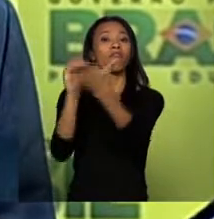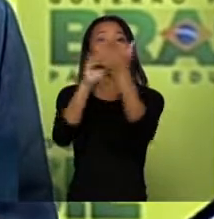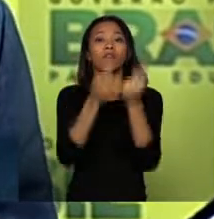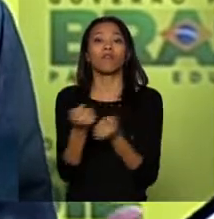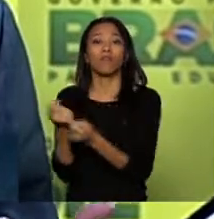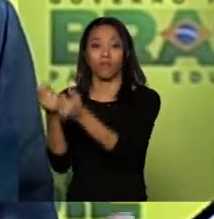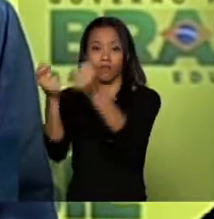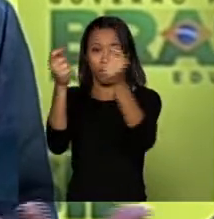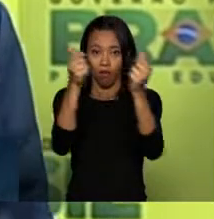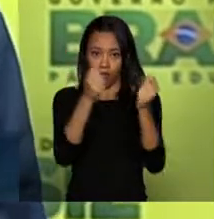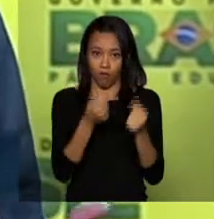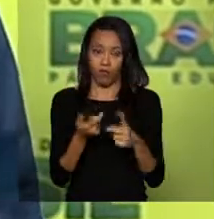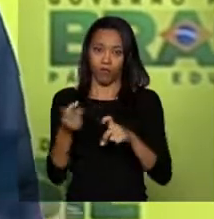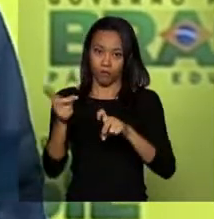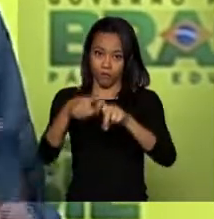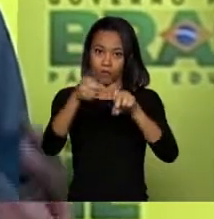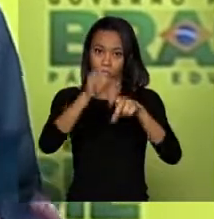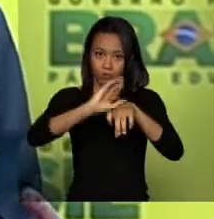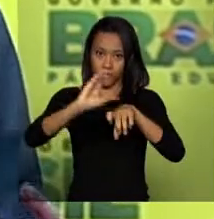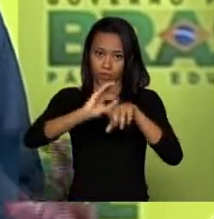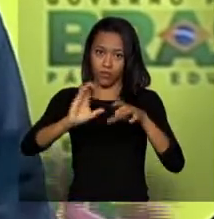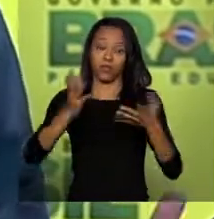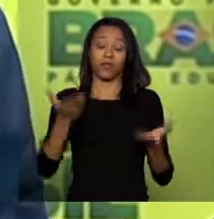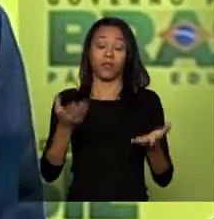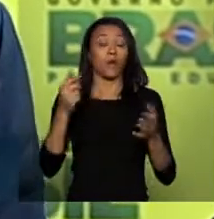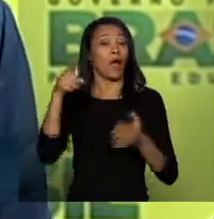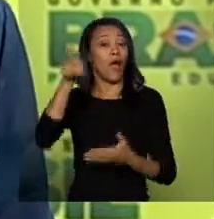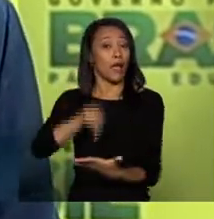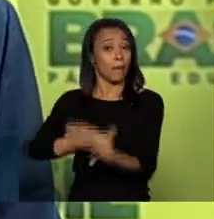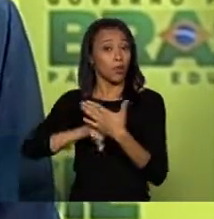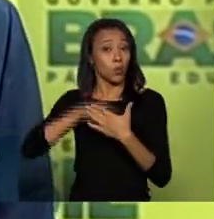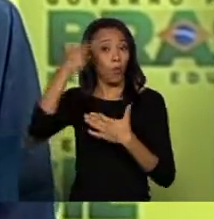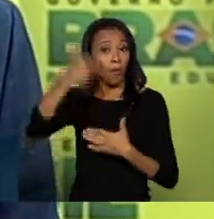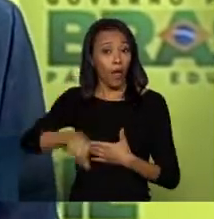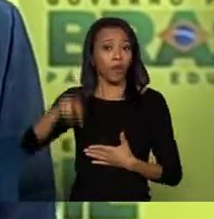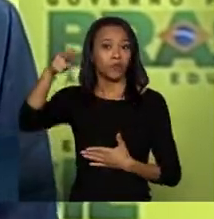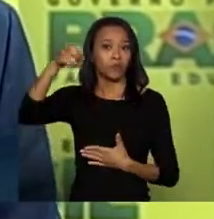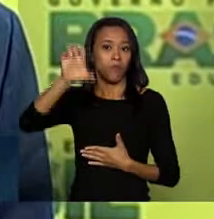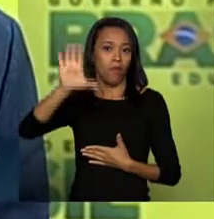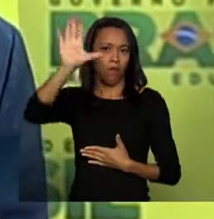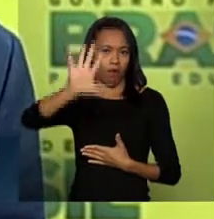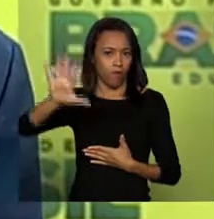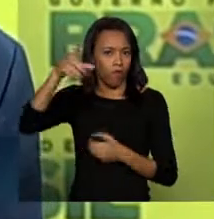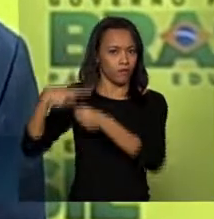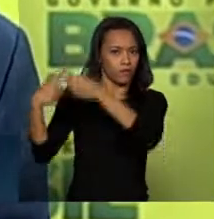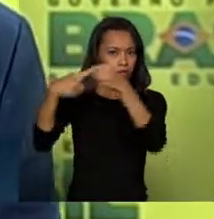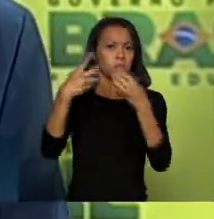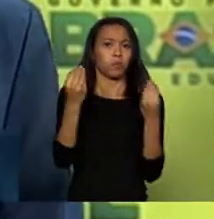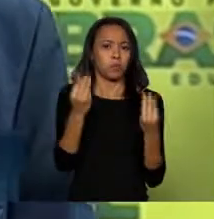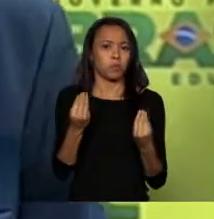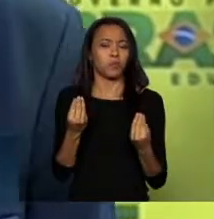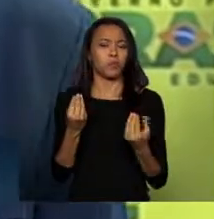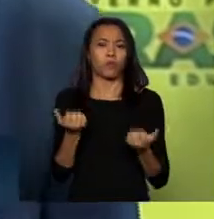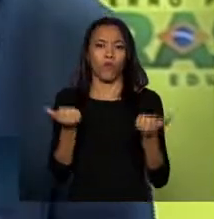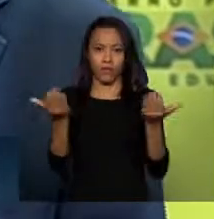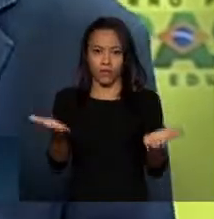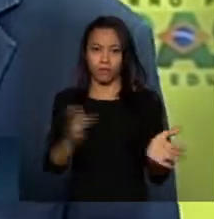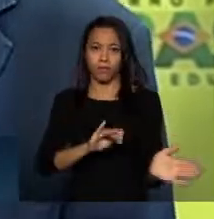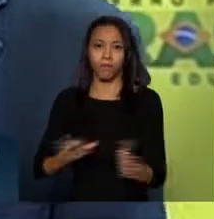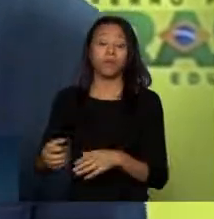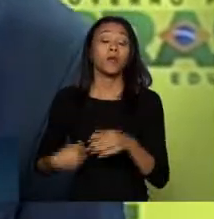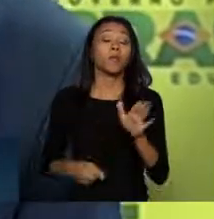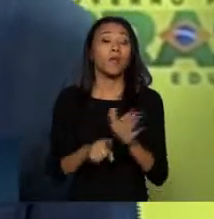mas é isso. O Nordeste apresentou cidades, regiões de saúde que tinham mais condições de atender os cursos de medicina com qualidade. Ministro, quais são os